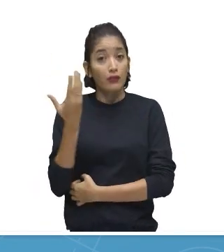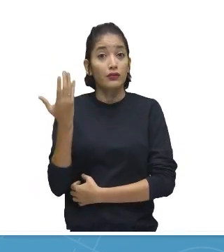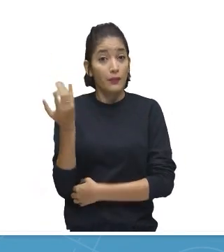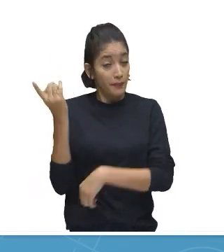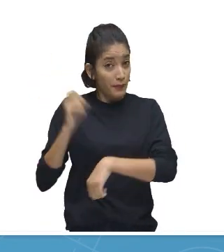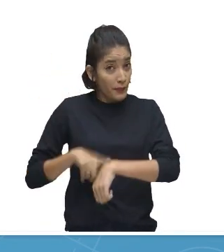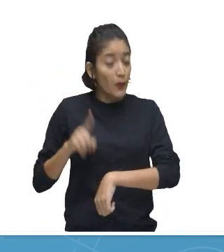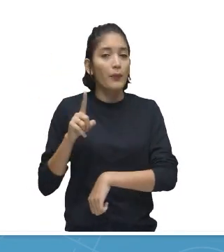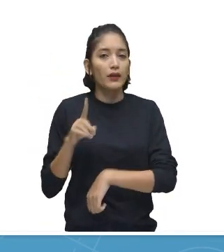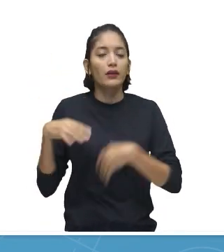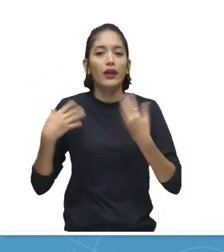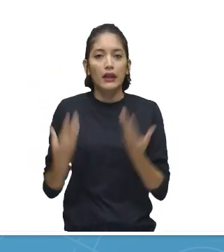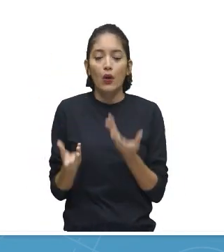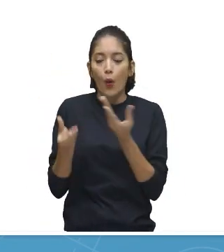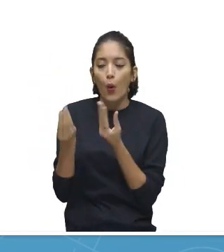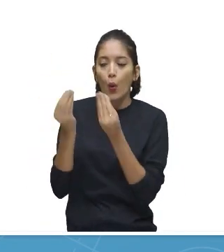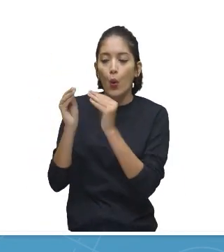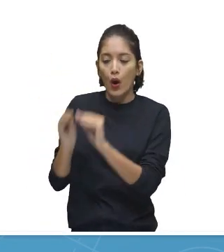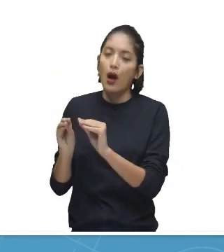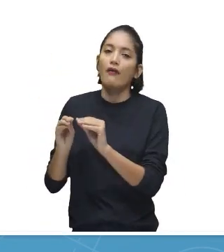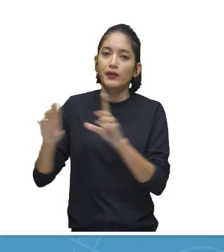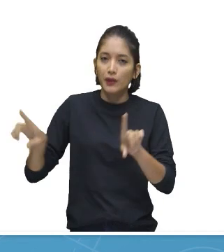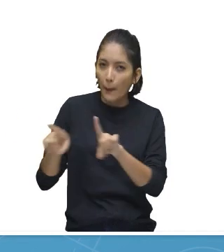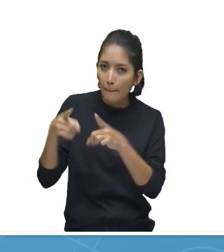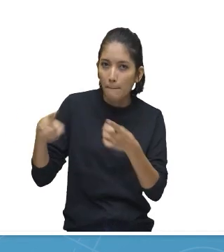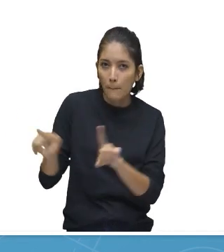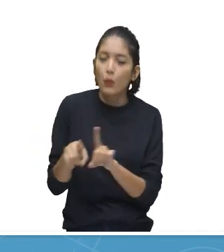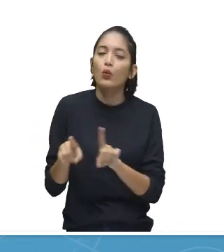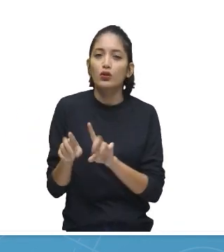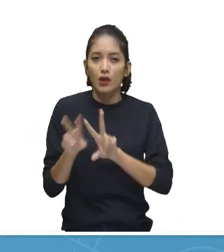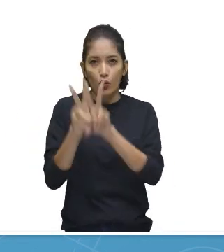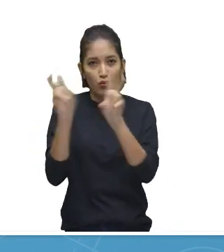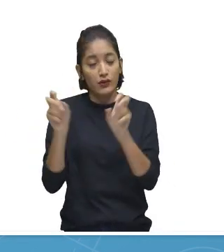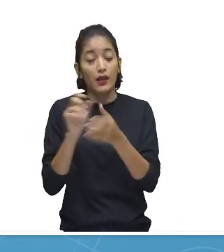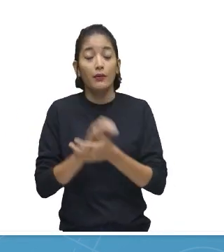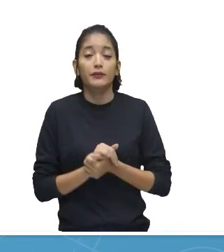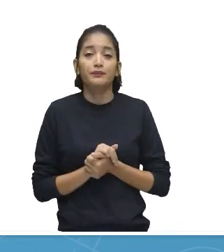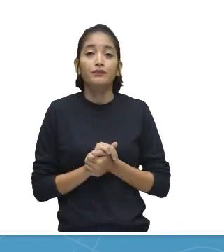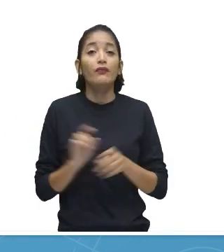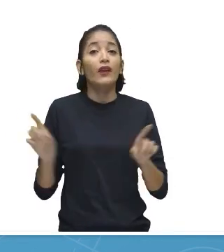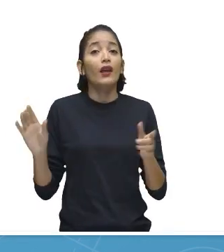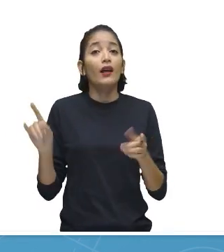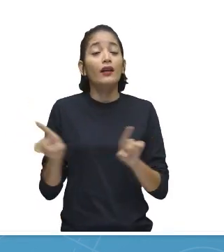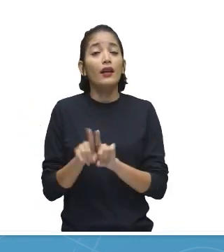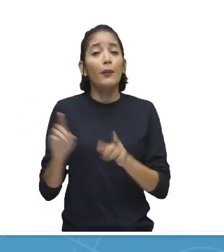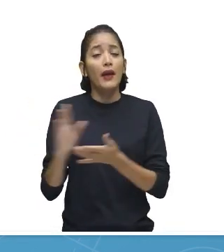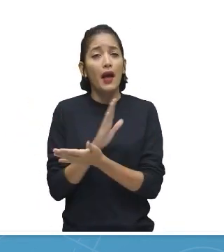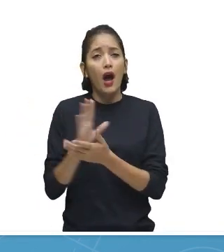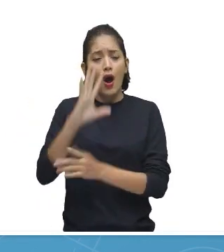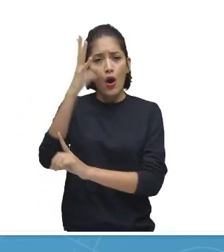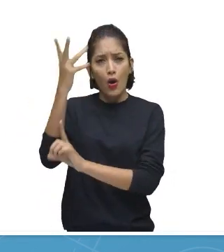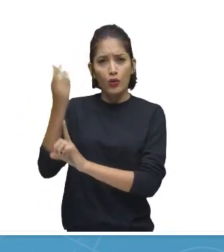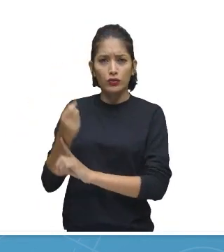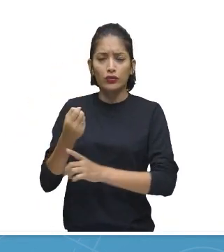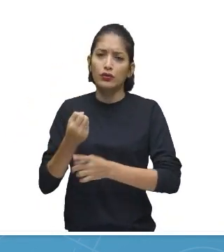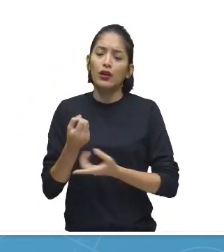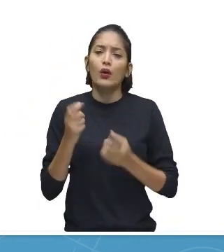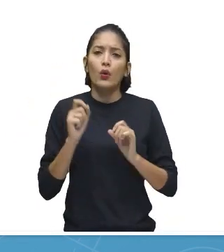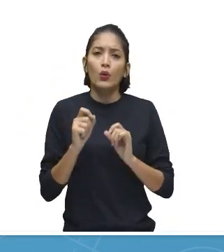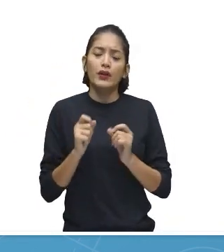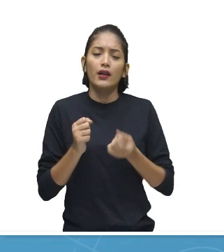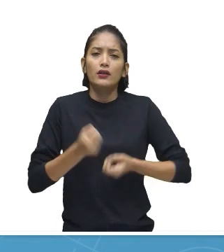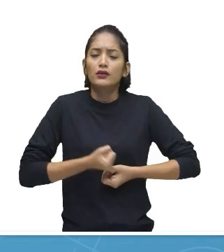histórico e eles colocavam lá na letra das músicas. Então, alguns artistas, por exemplo, do expressionismo, que eles queriam